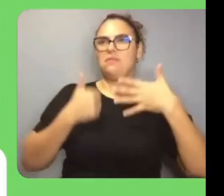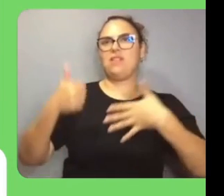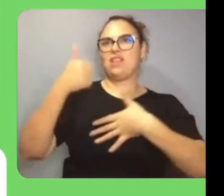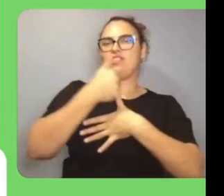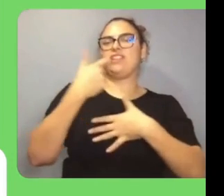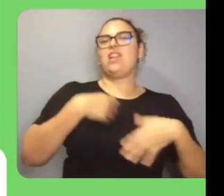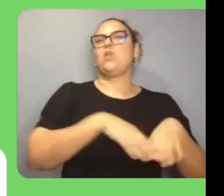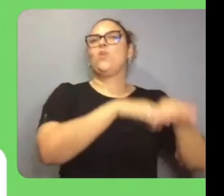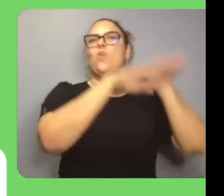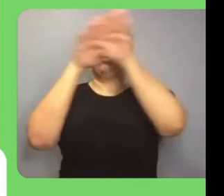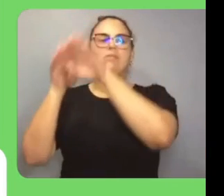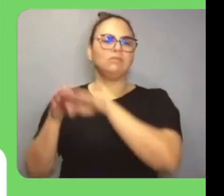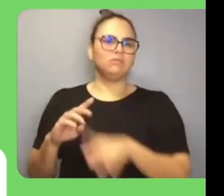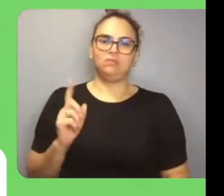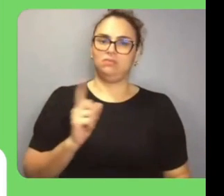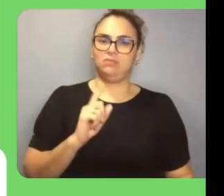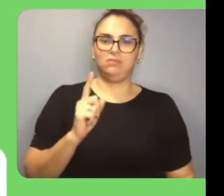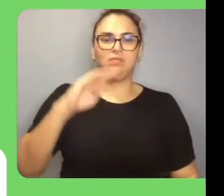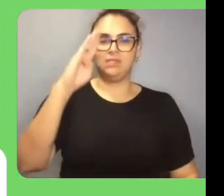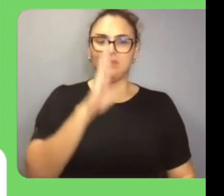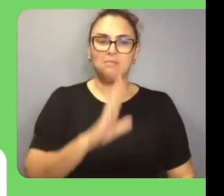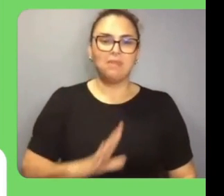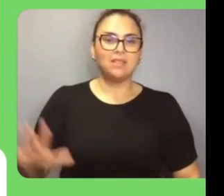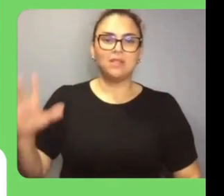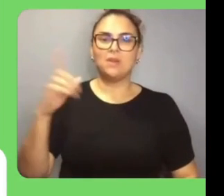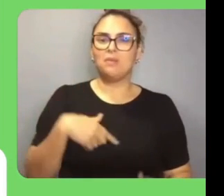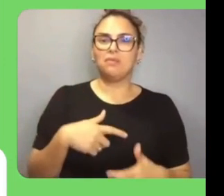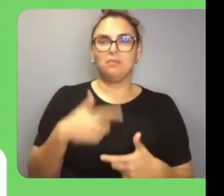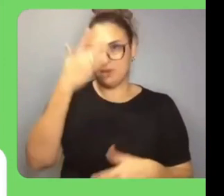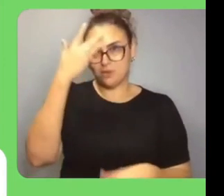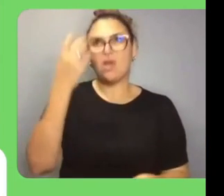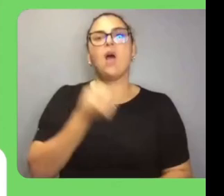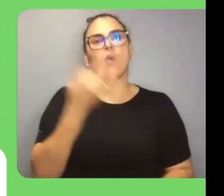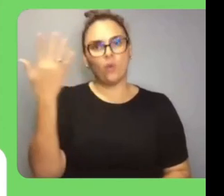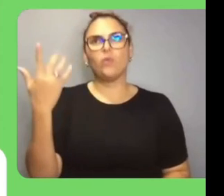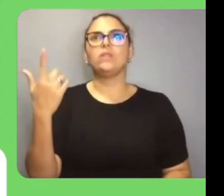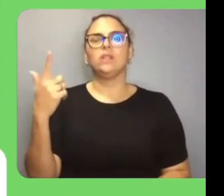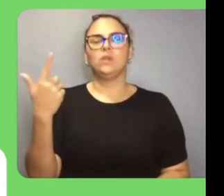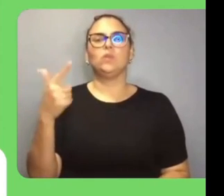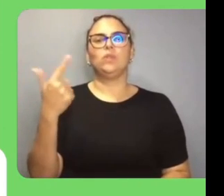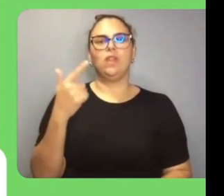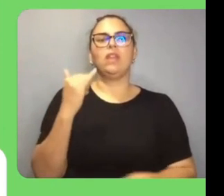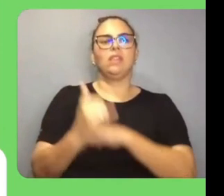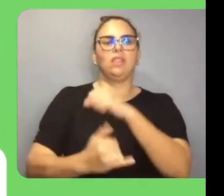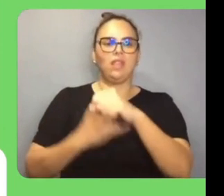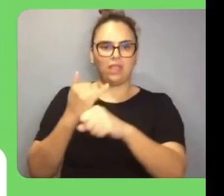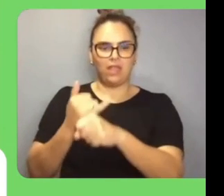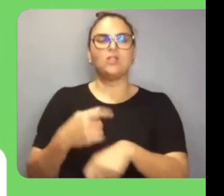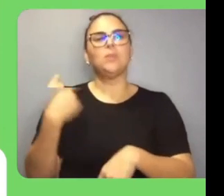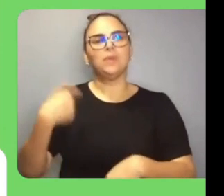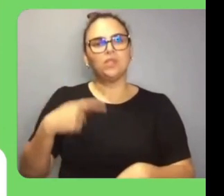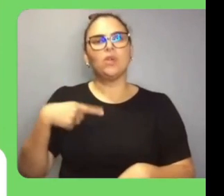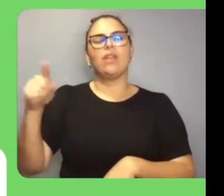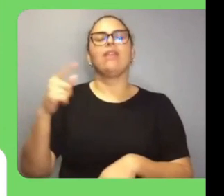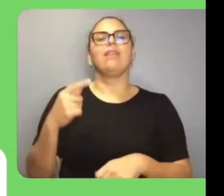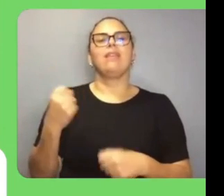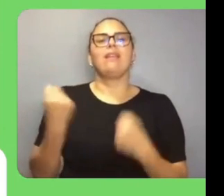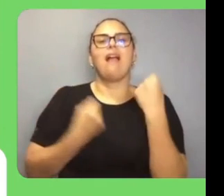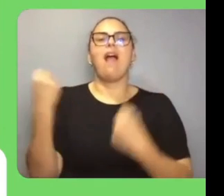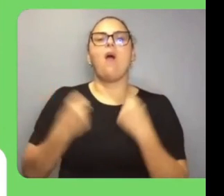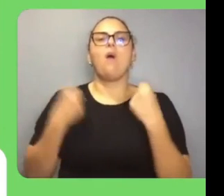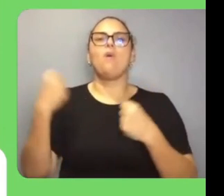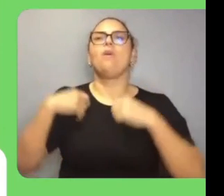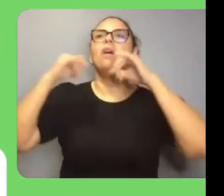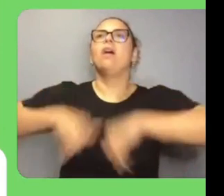no Brasil que boa parte das pessoas não tem internet. Ano passado a gente teve que rodar um carro do ovo para falar para as pessoas do evento, entende?